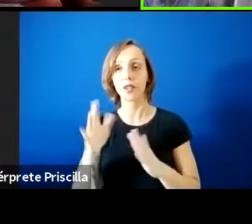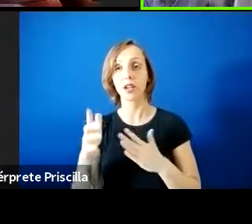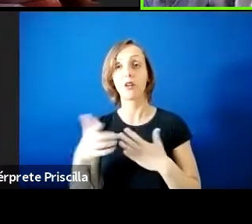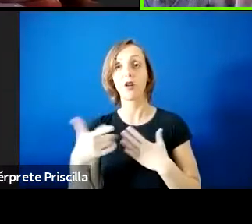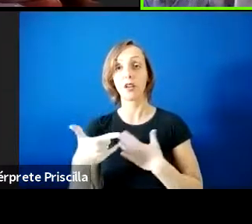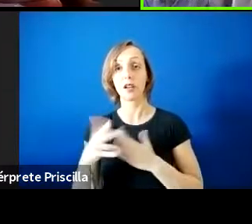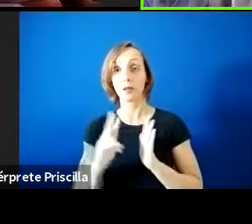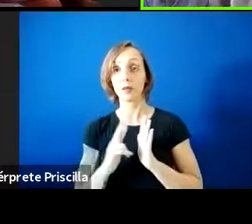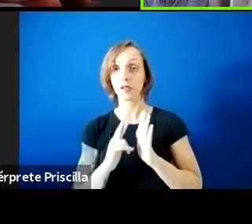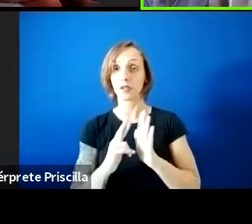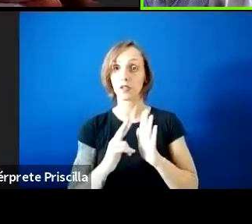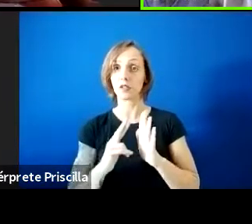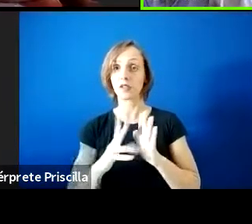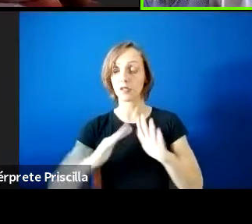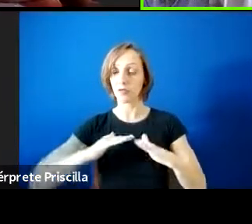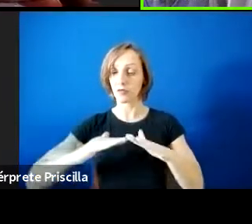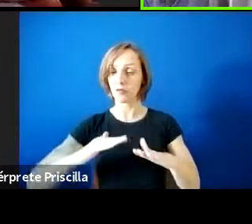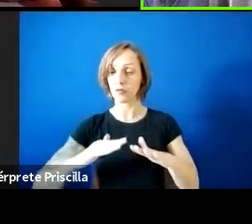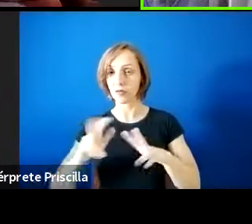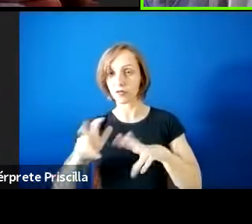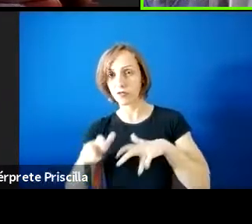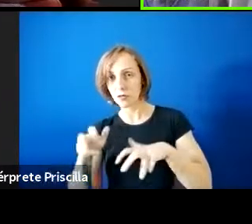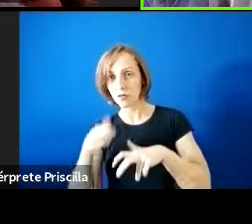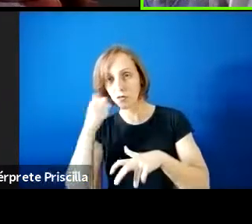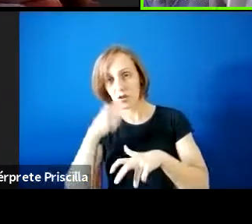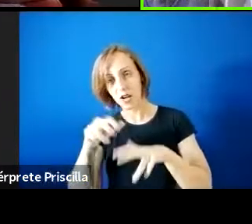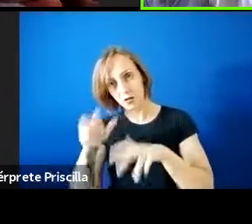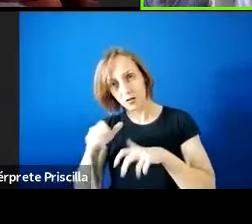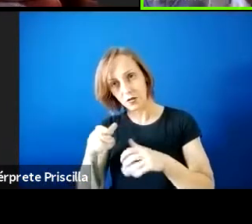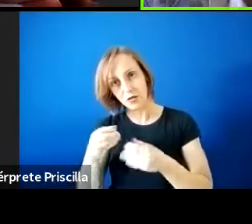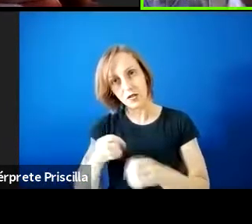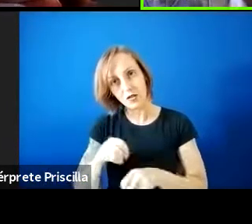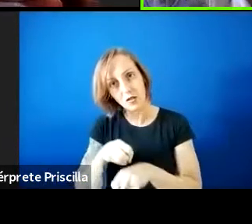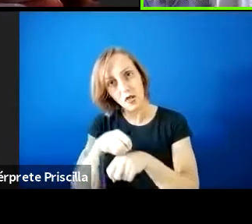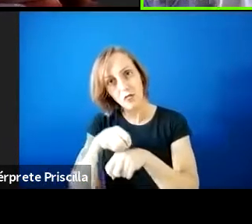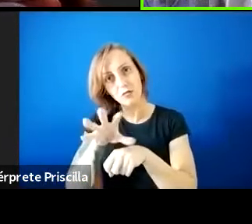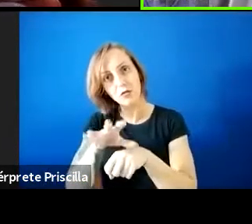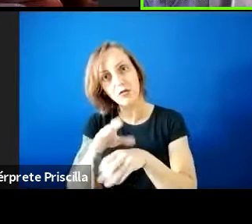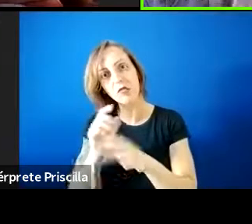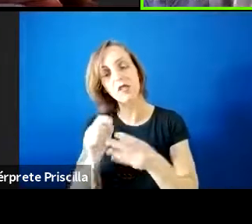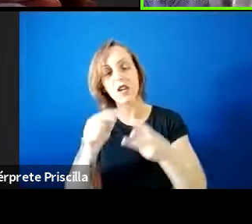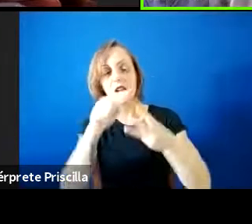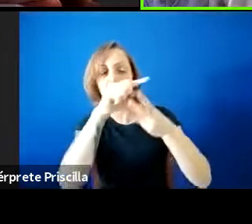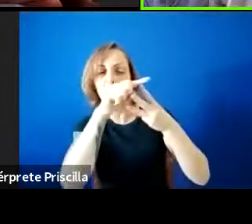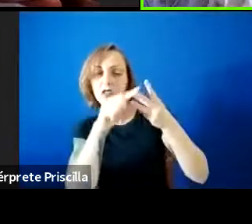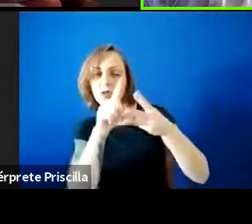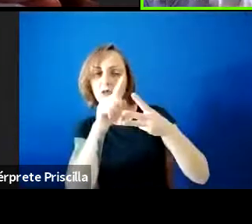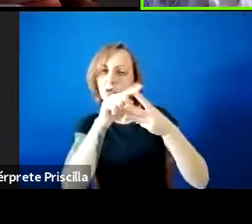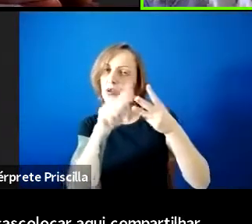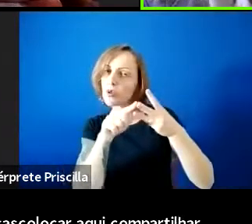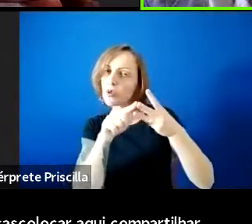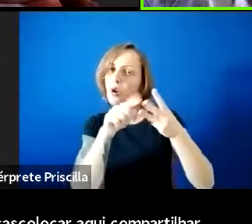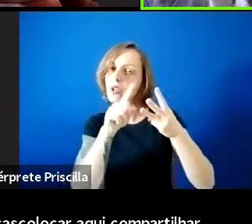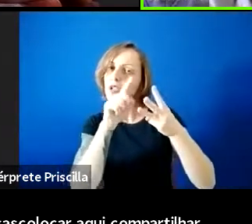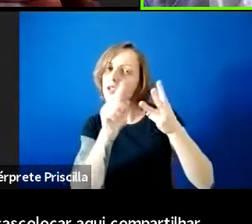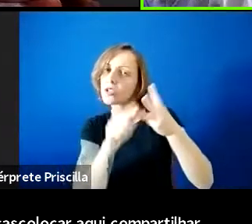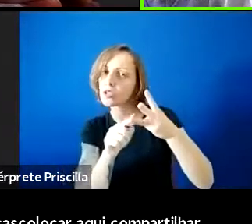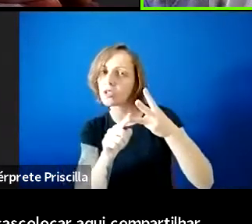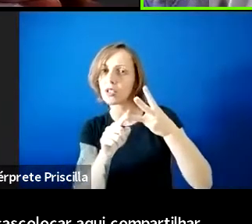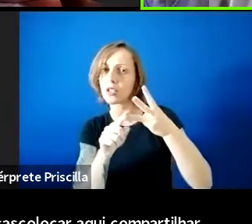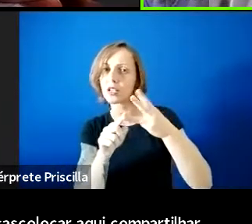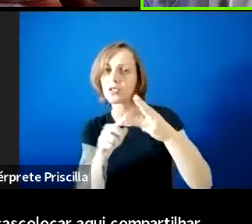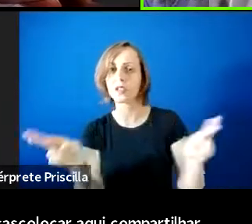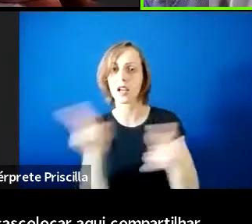camponesas, colocar aqui, compartilhar 2, 3 elementos nessa relação com a Via